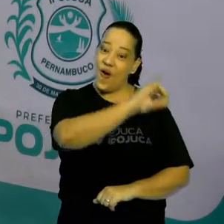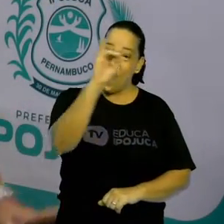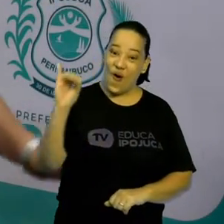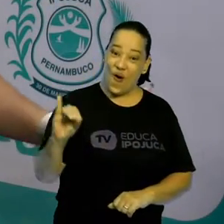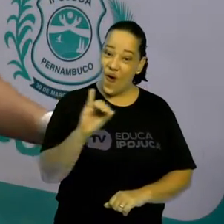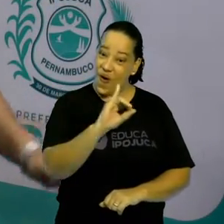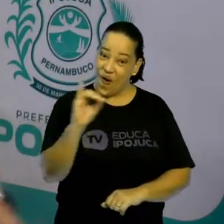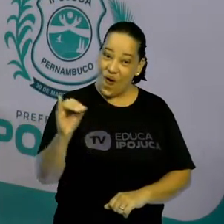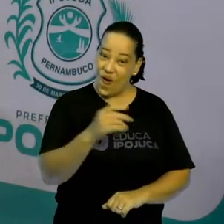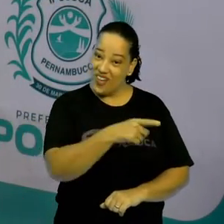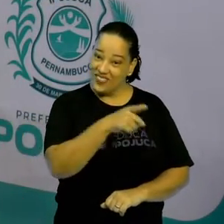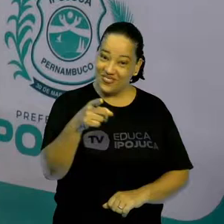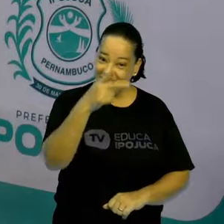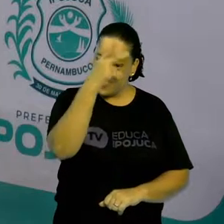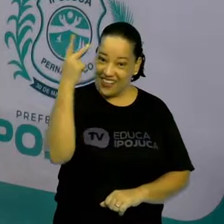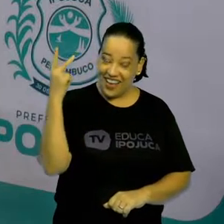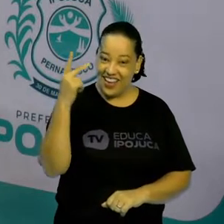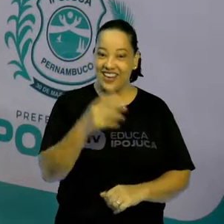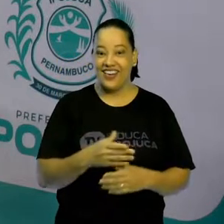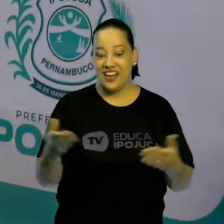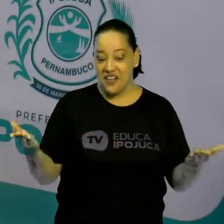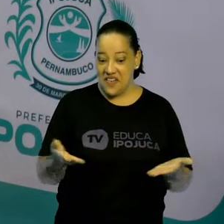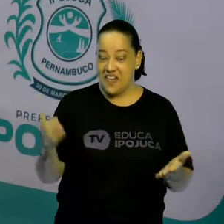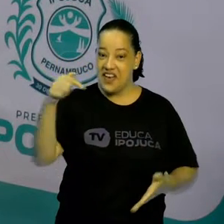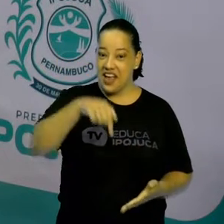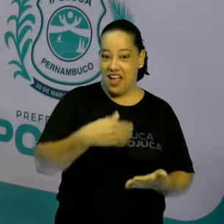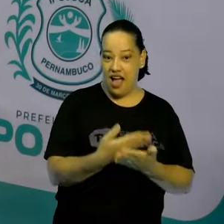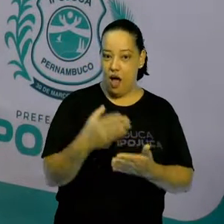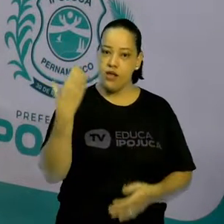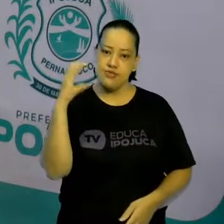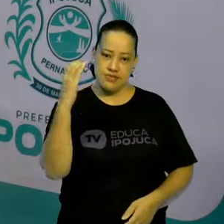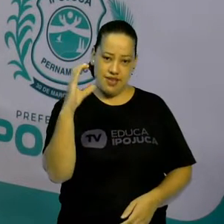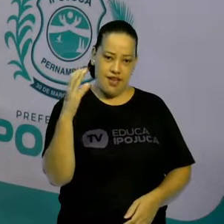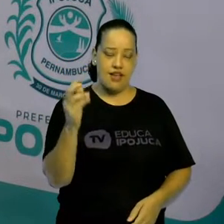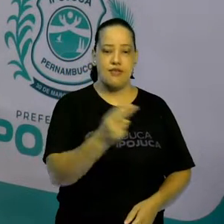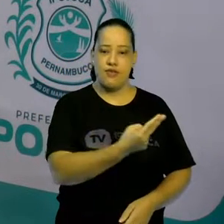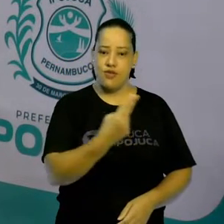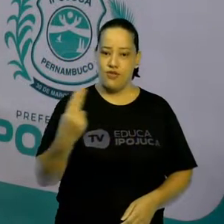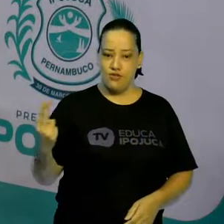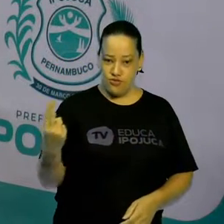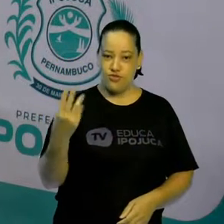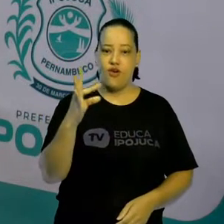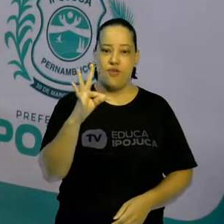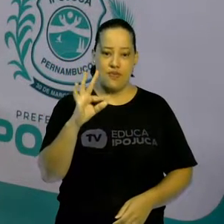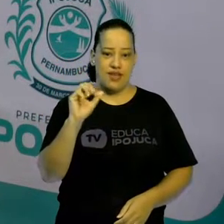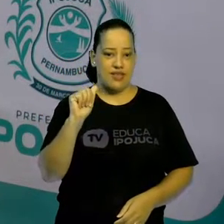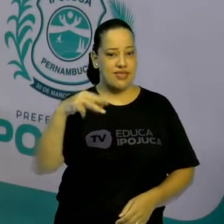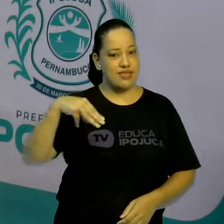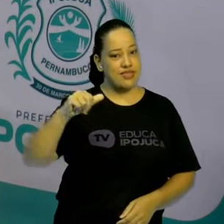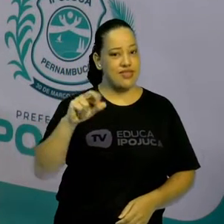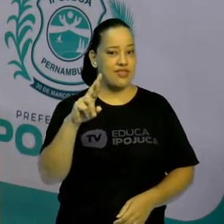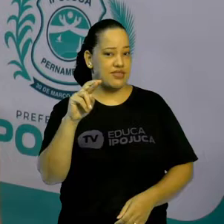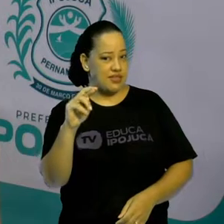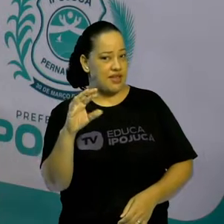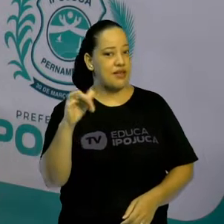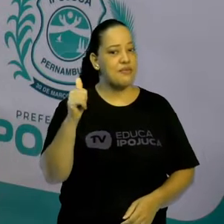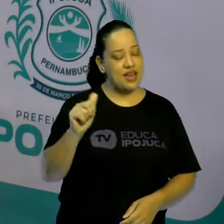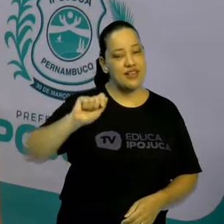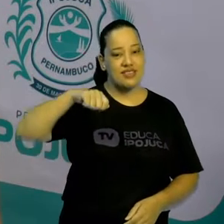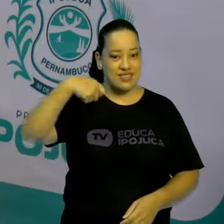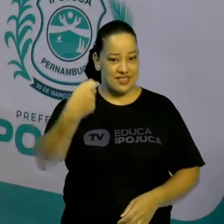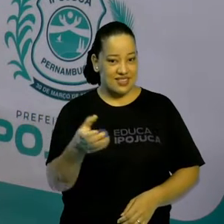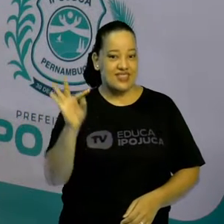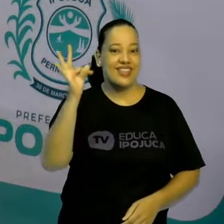Oi, gente! Estamos aqui para mais uma aula de ciência. Meu nome é Tamara Cabral, sou só a professora de vocês.